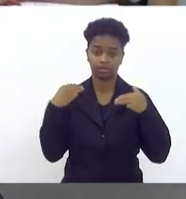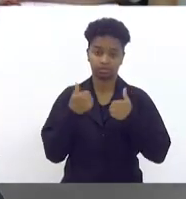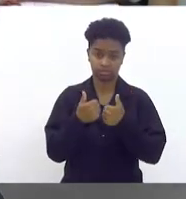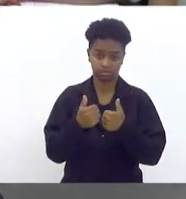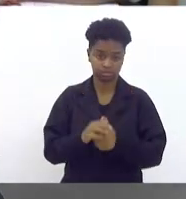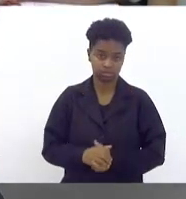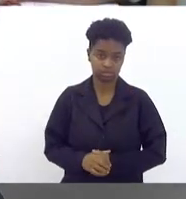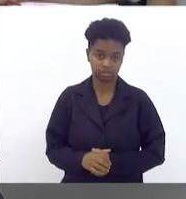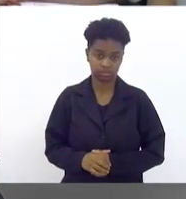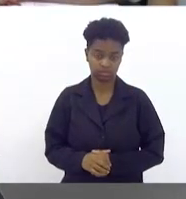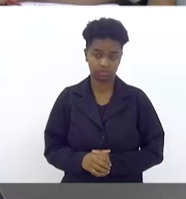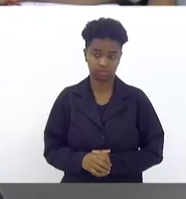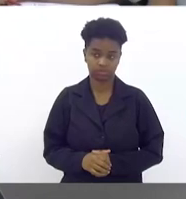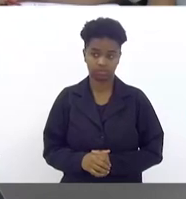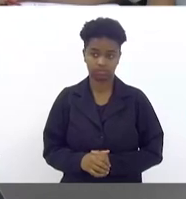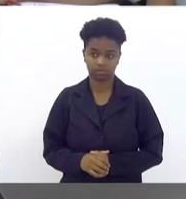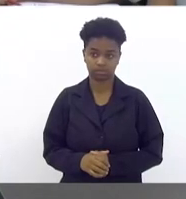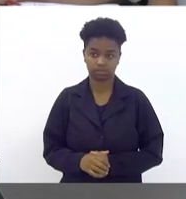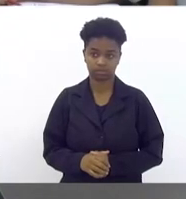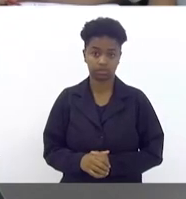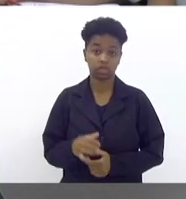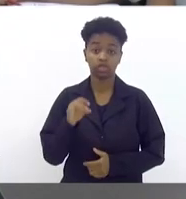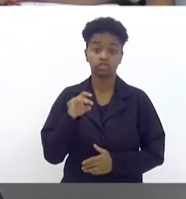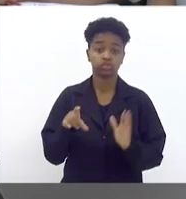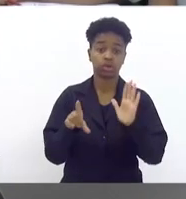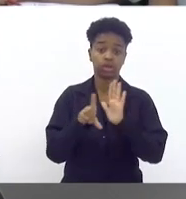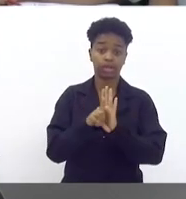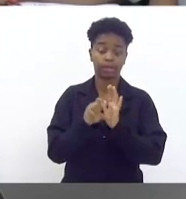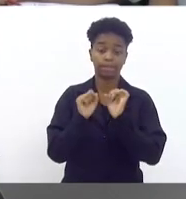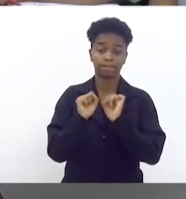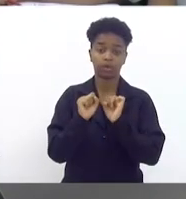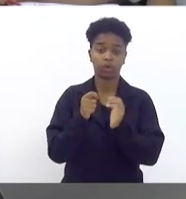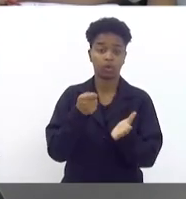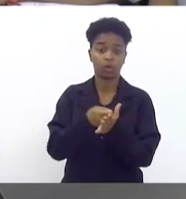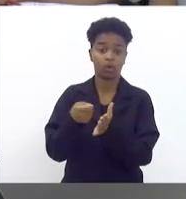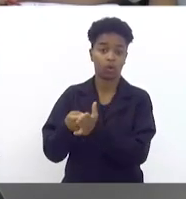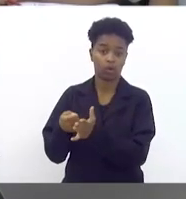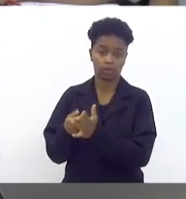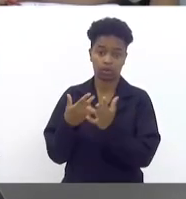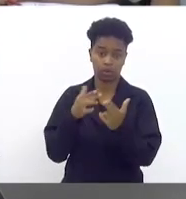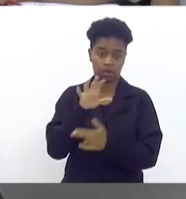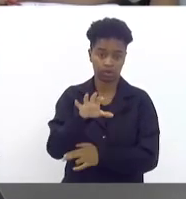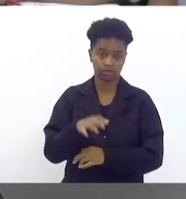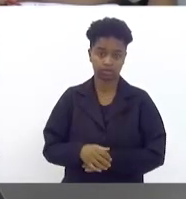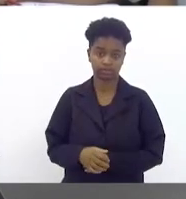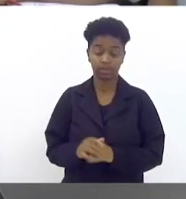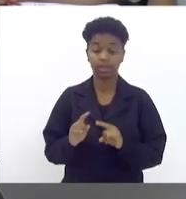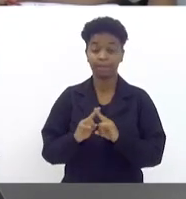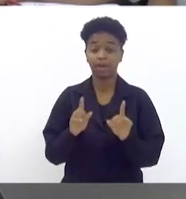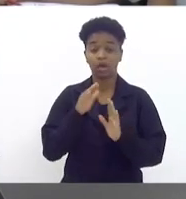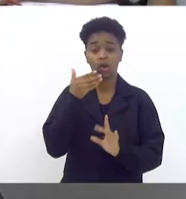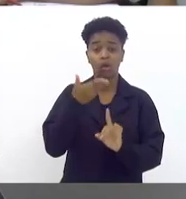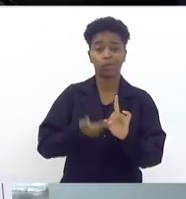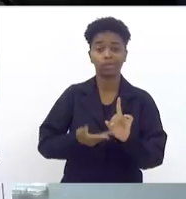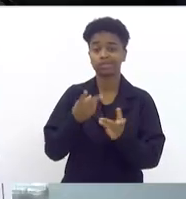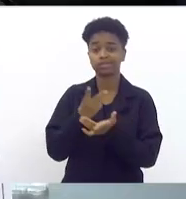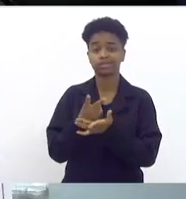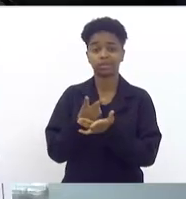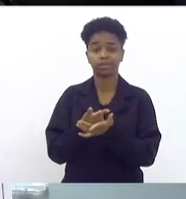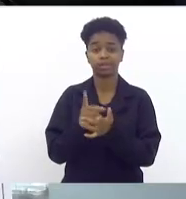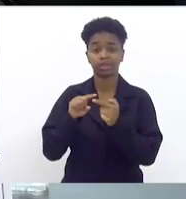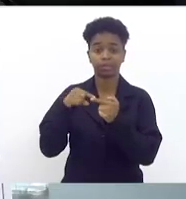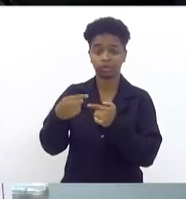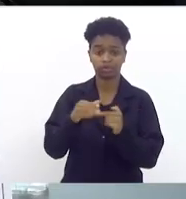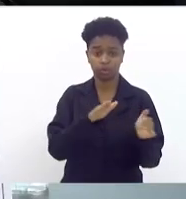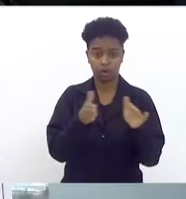cientista ainda assim. Mas é mérito. Só a lei que pode realmente impor uma obrigação como essa, né? Mas, além do mais, a homenagem é sempre póstuma. Sim,